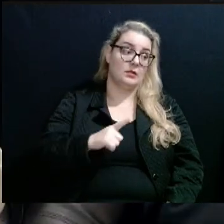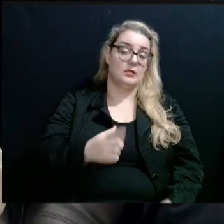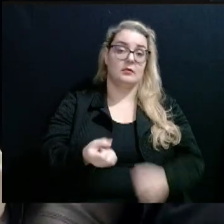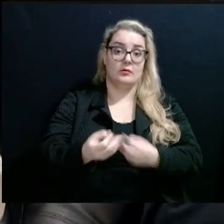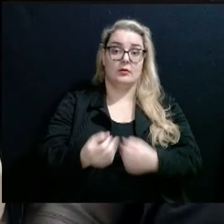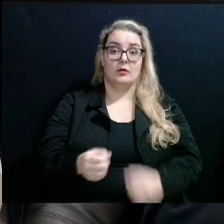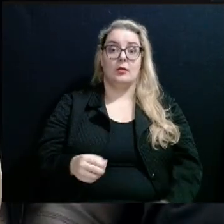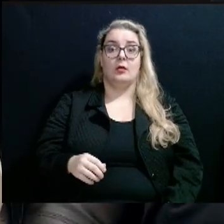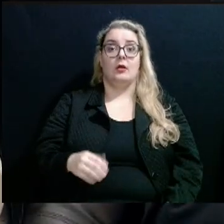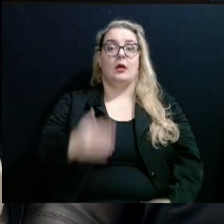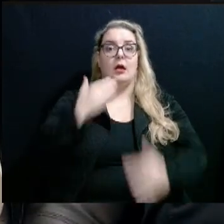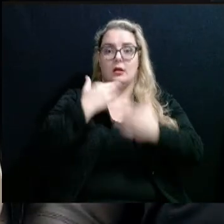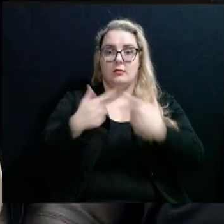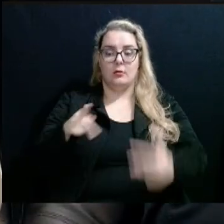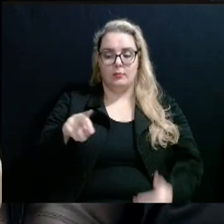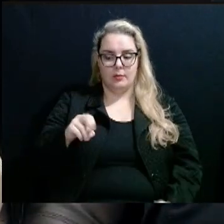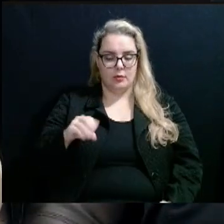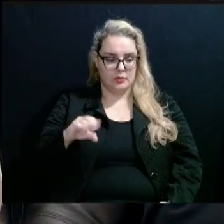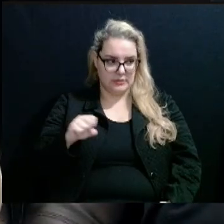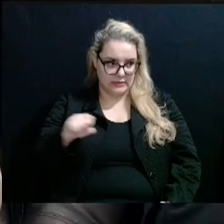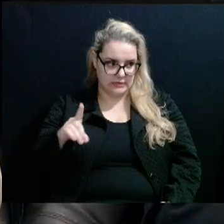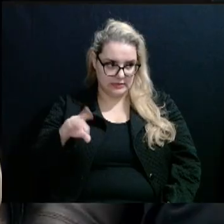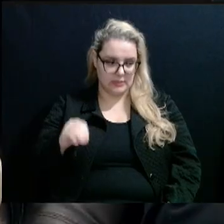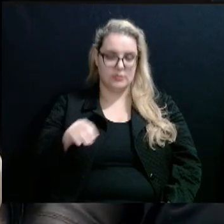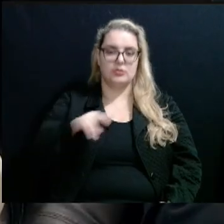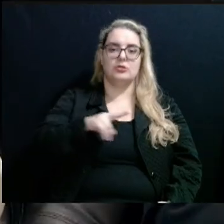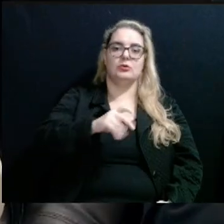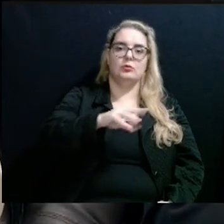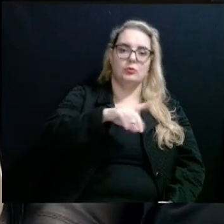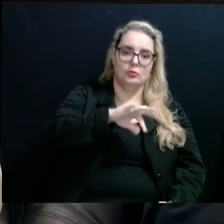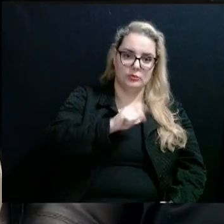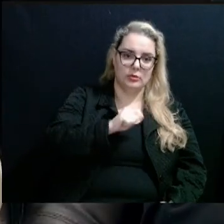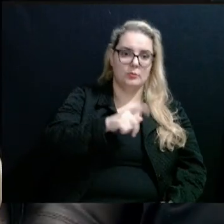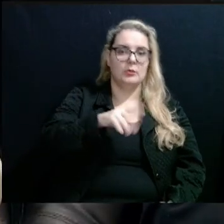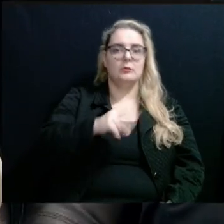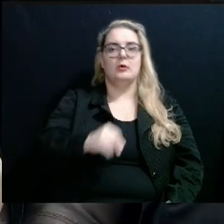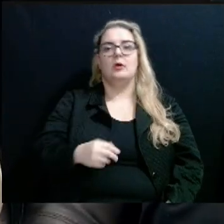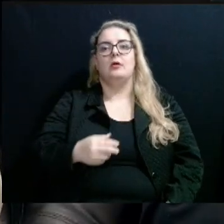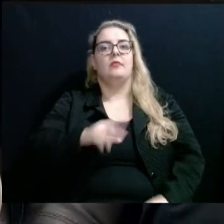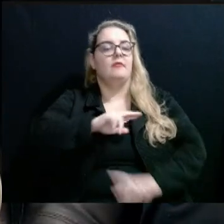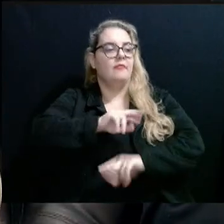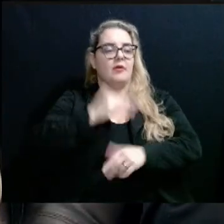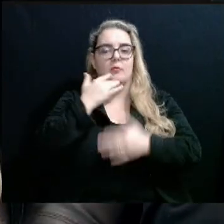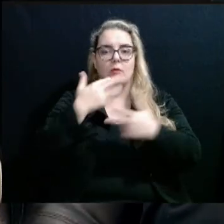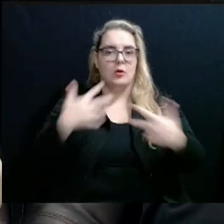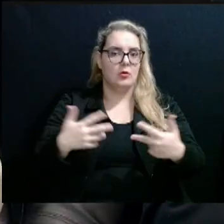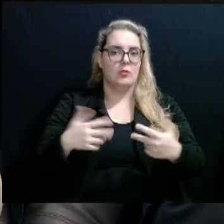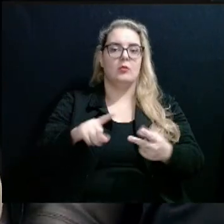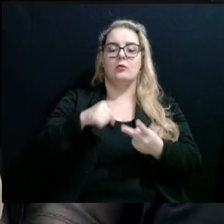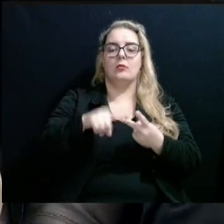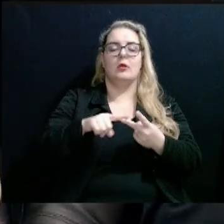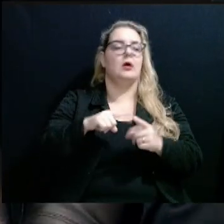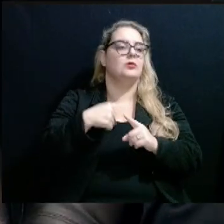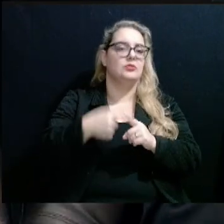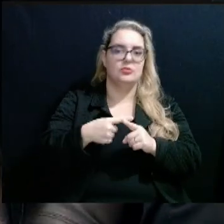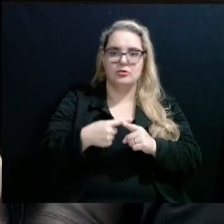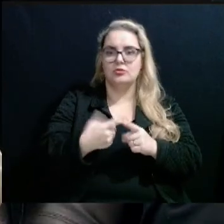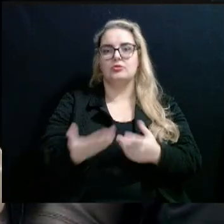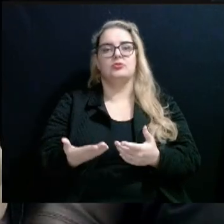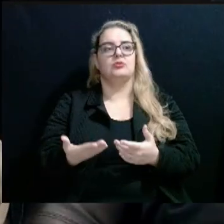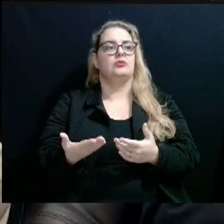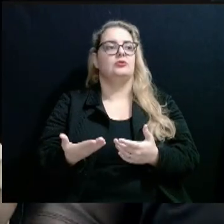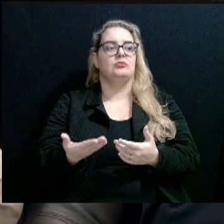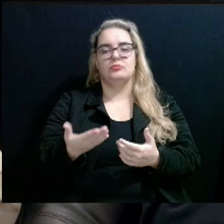de forma geral, contêm muitos corantes, muitos conservantes, né? Outros aditivos alimentares, muita gordura adicionada, ou muito